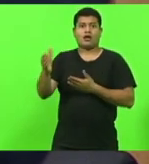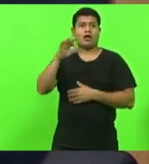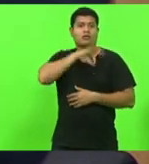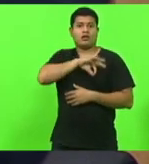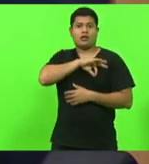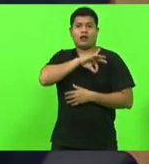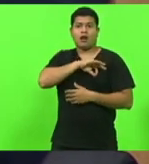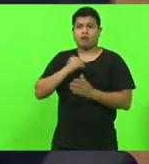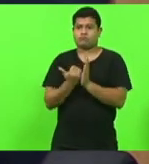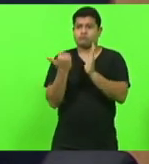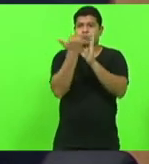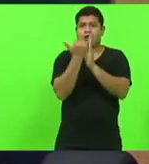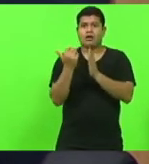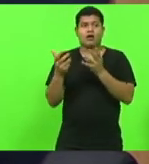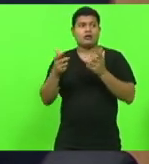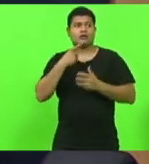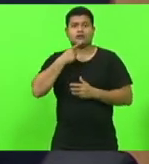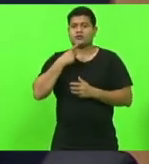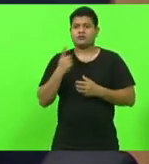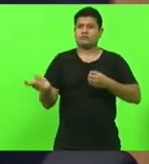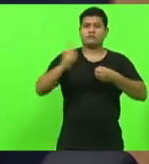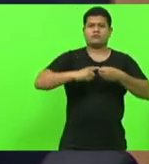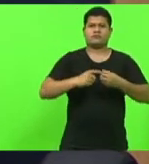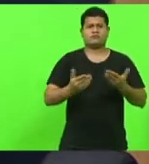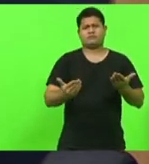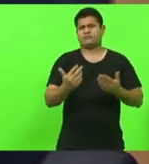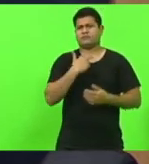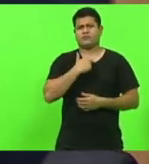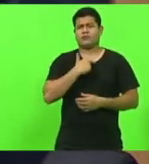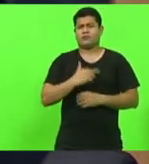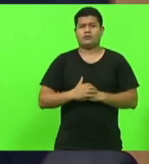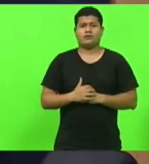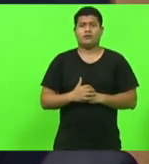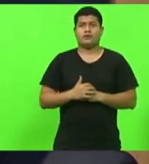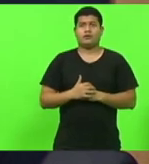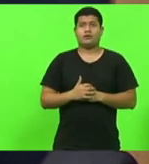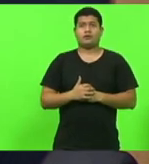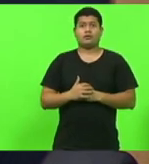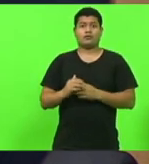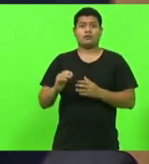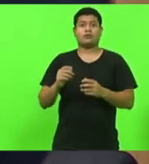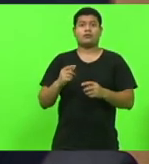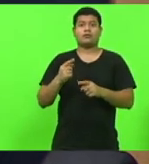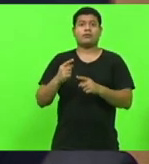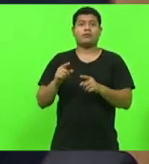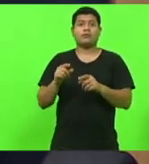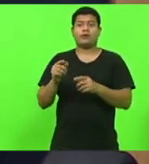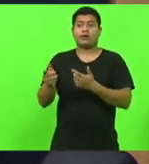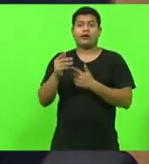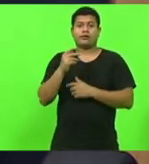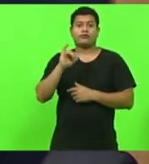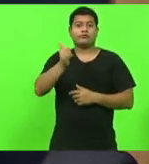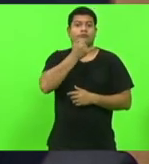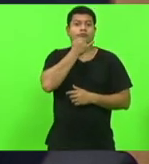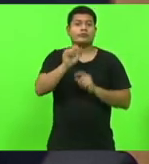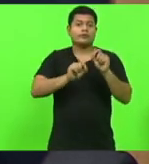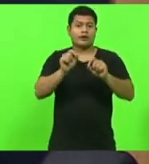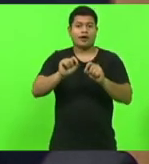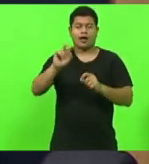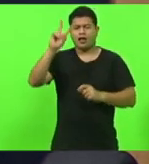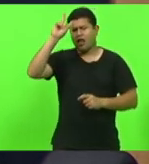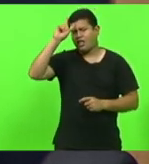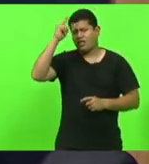e ele quer voltar. Sobre uma desculpa de um colapso. Só pode ingressar